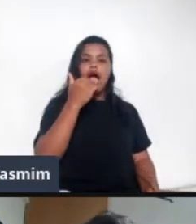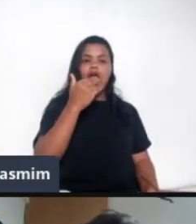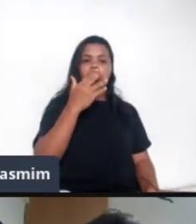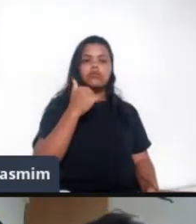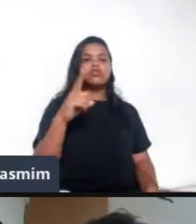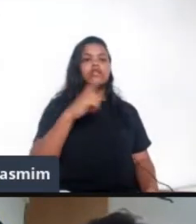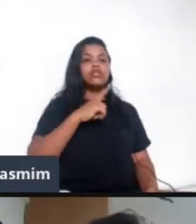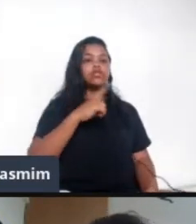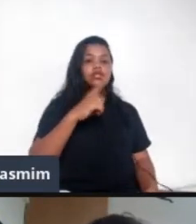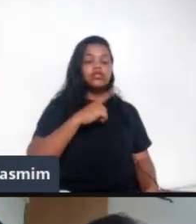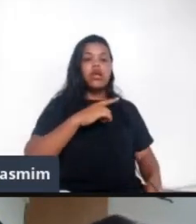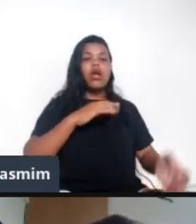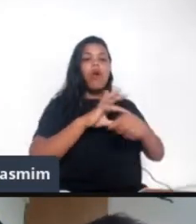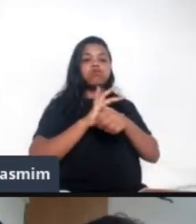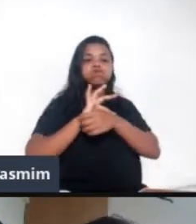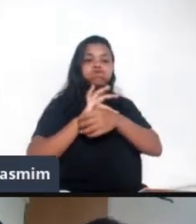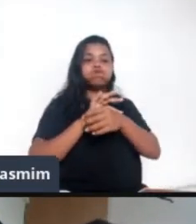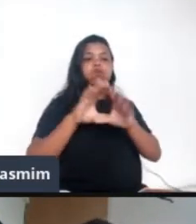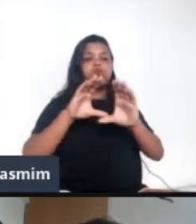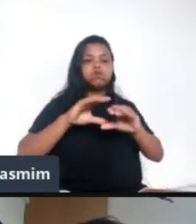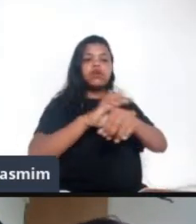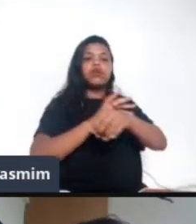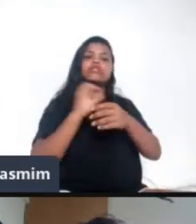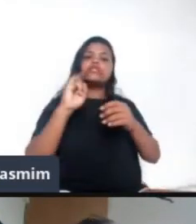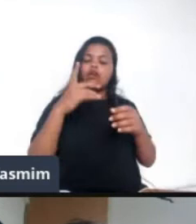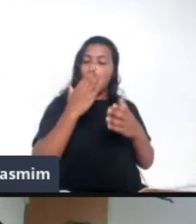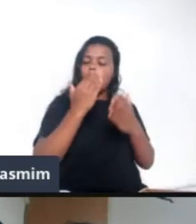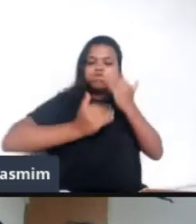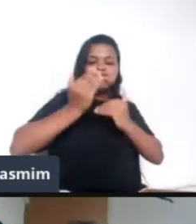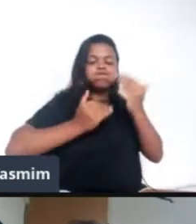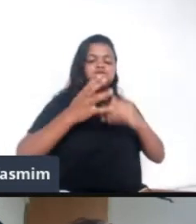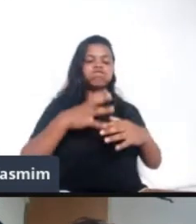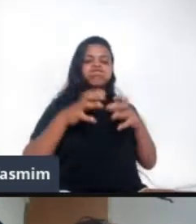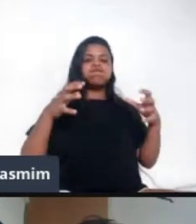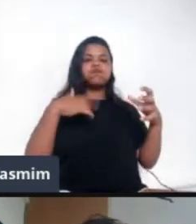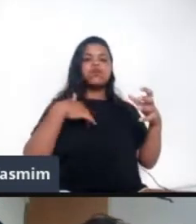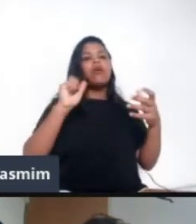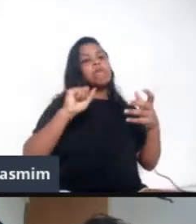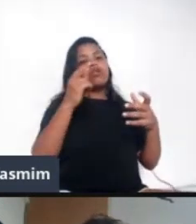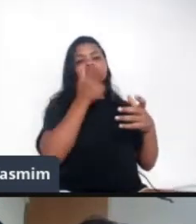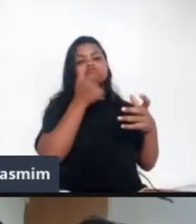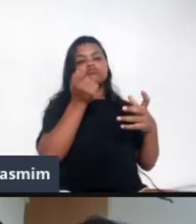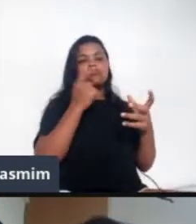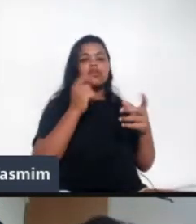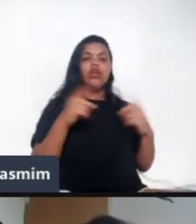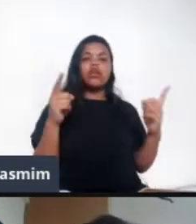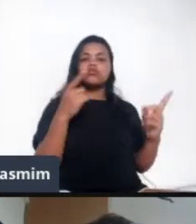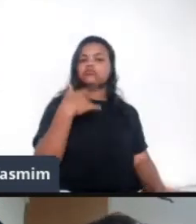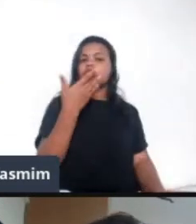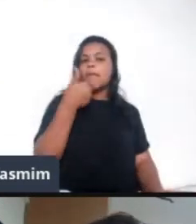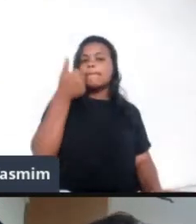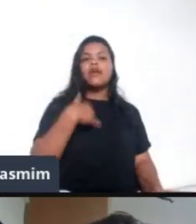Então, por si só, alguns pacientes já estão utilizando que não promovem essa melhor